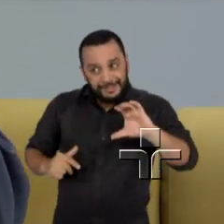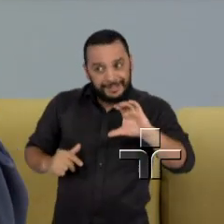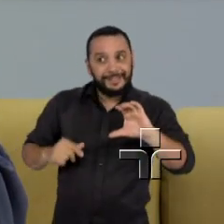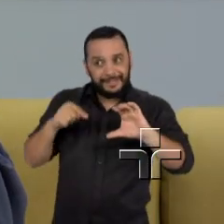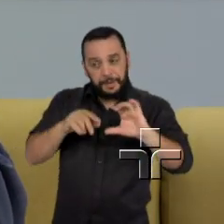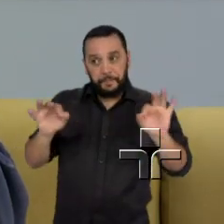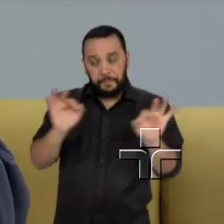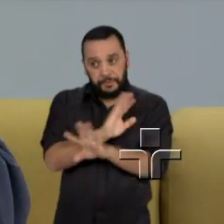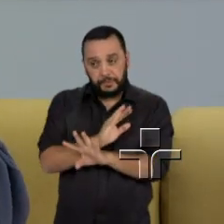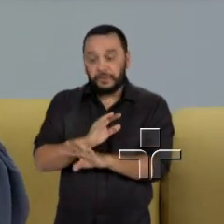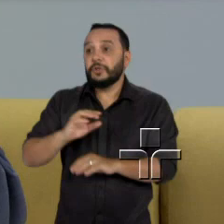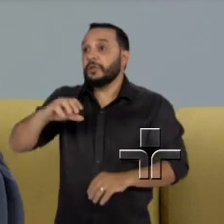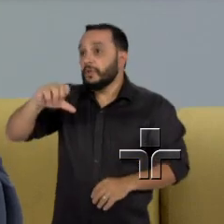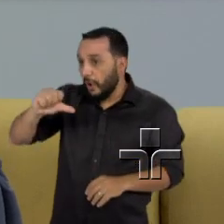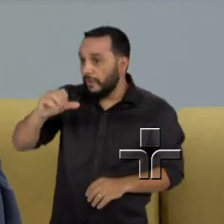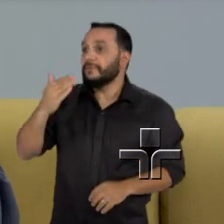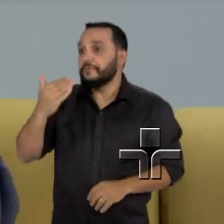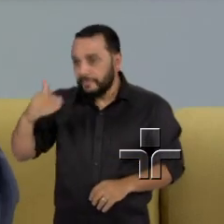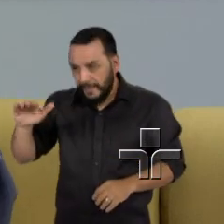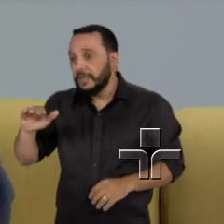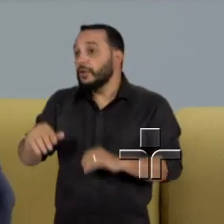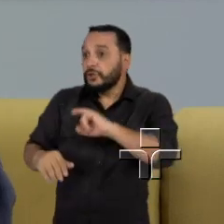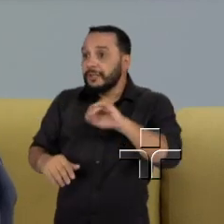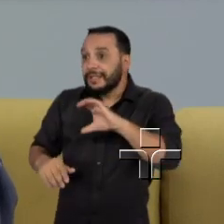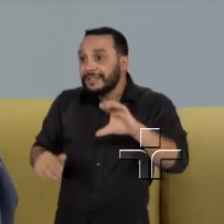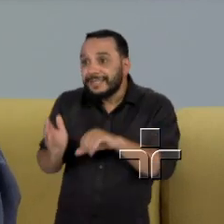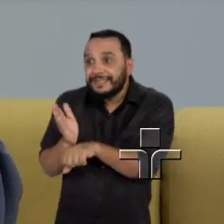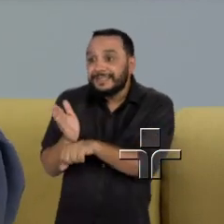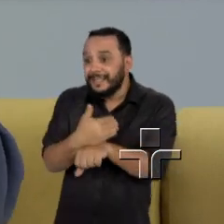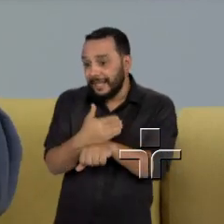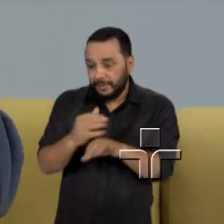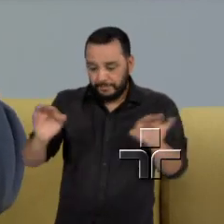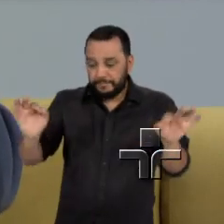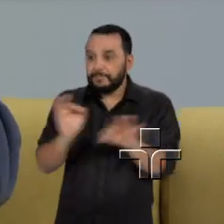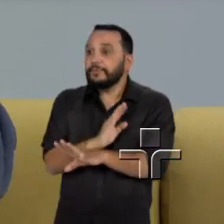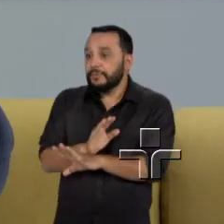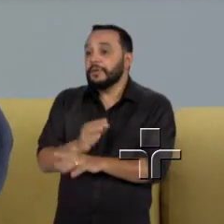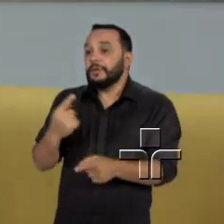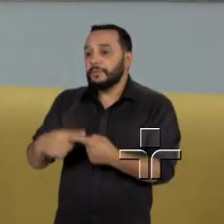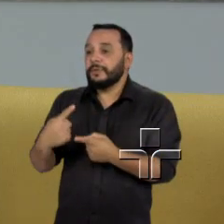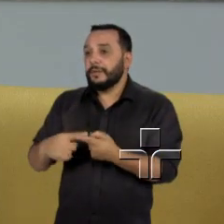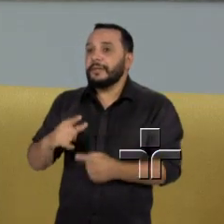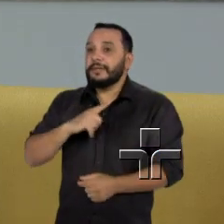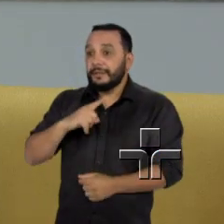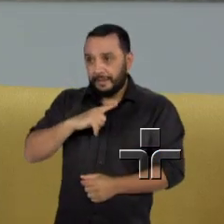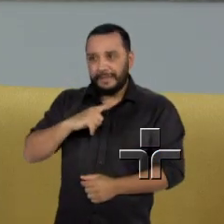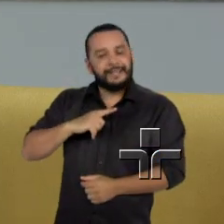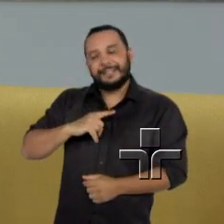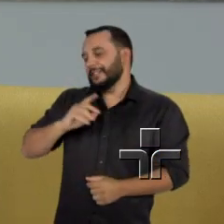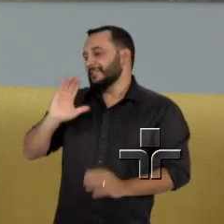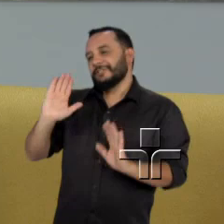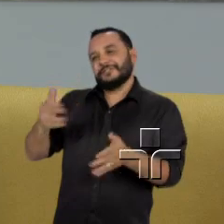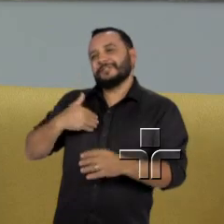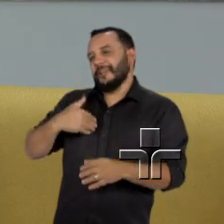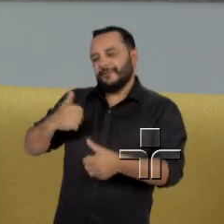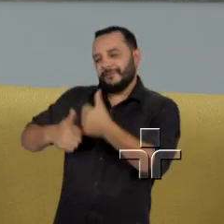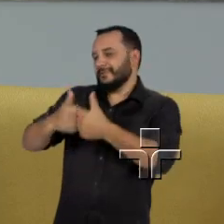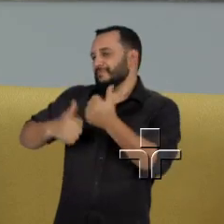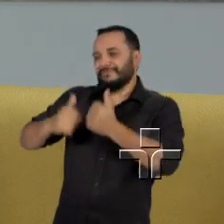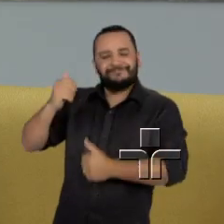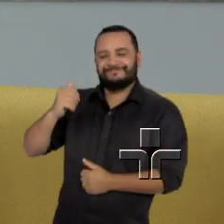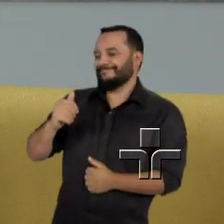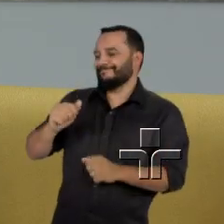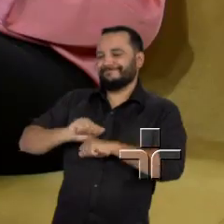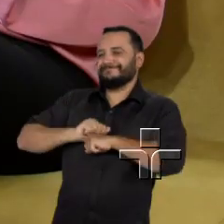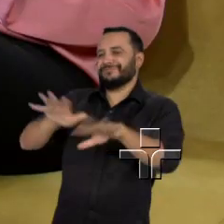que excepcionalmente vai terminar mais cedo, justamente para essa transmissão aí, que nesse século ela é histórica. Com Sucesso. certeza. Estaremos Muito com obrigada.